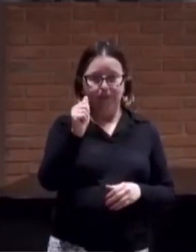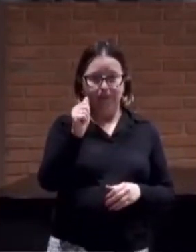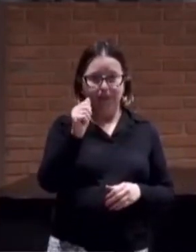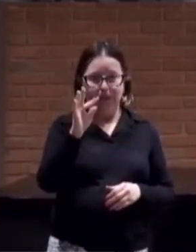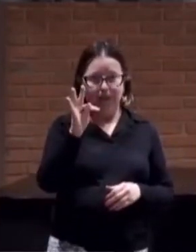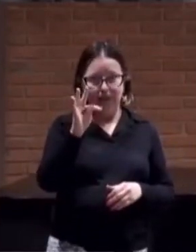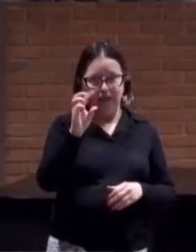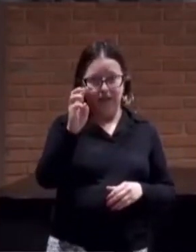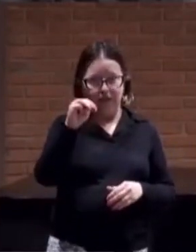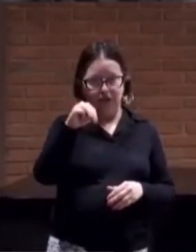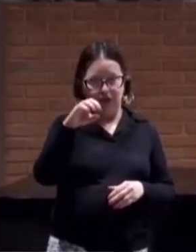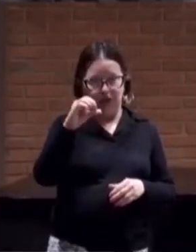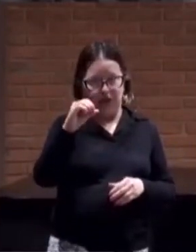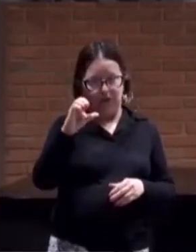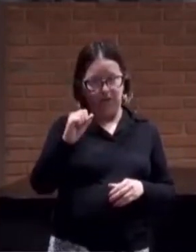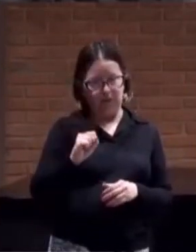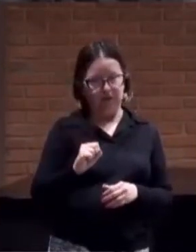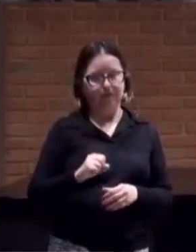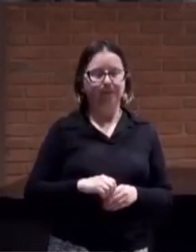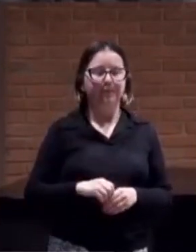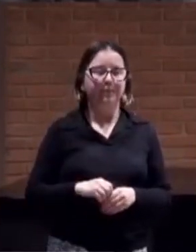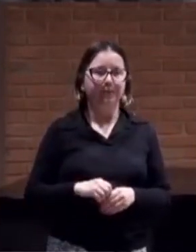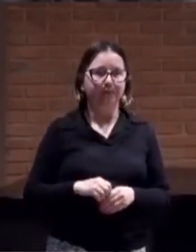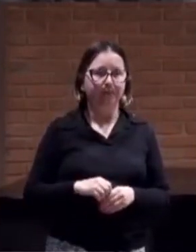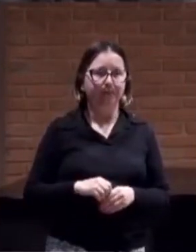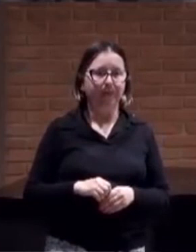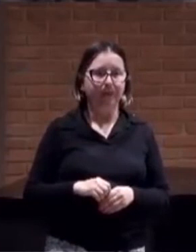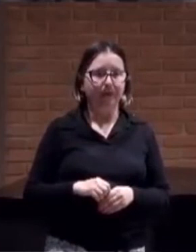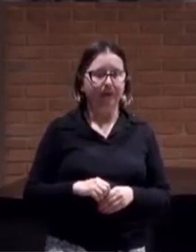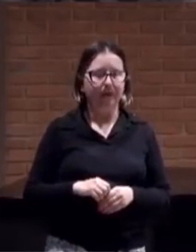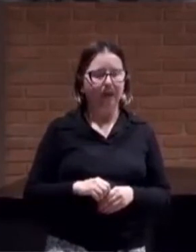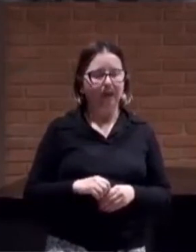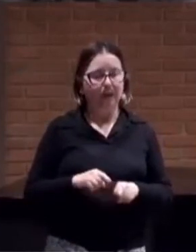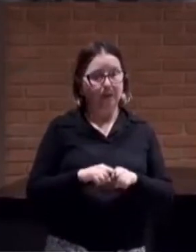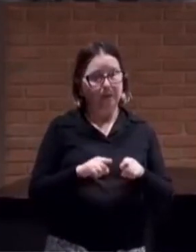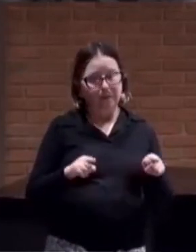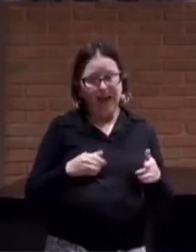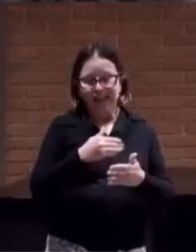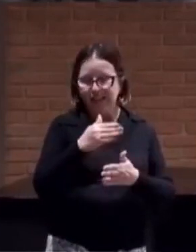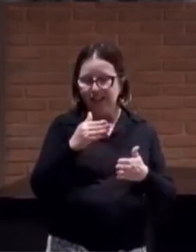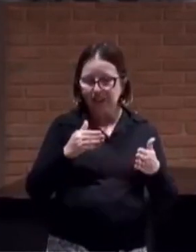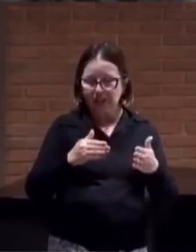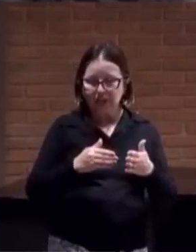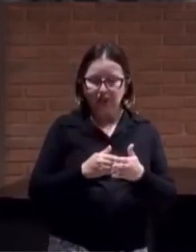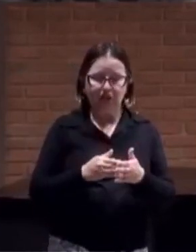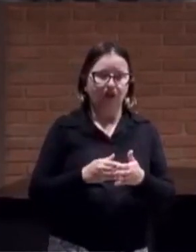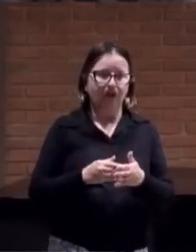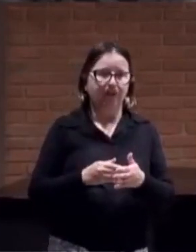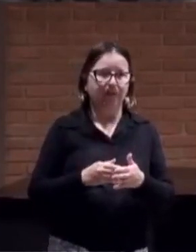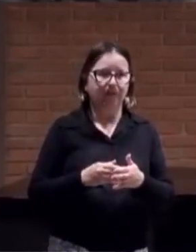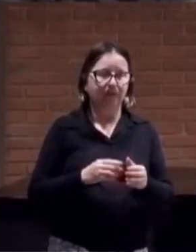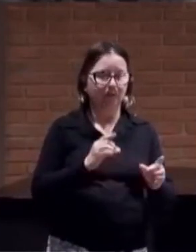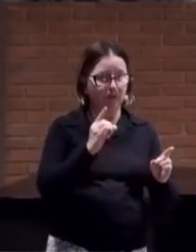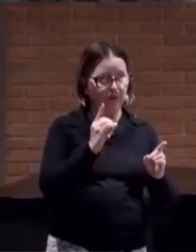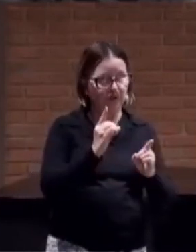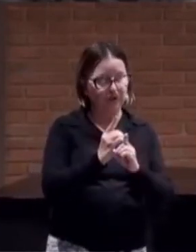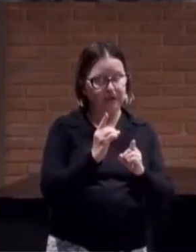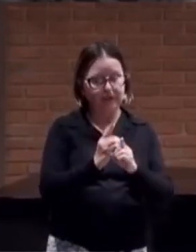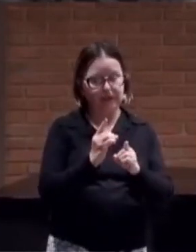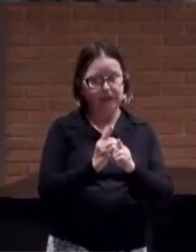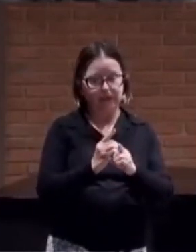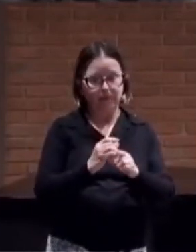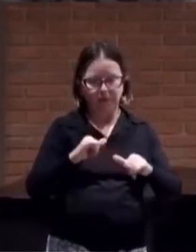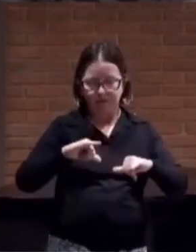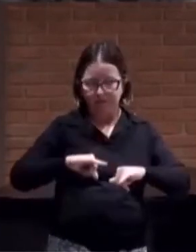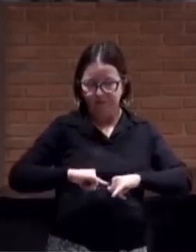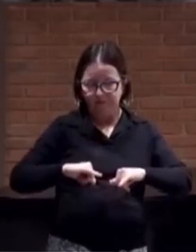uma figura supra. Mas todos eles foram martirizados. Uns dizem